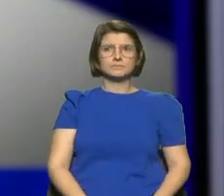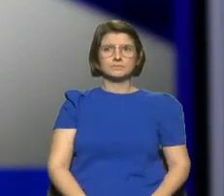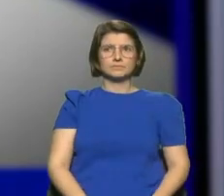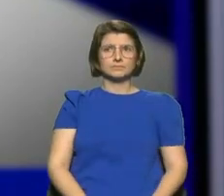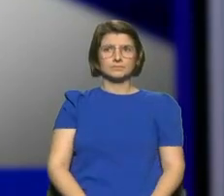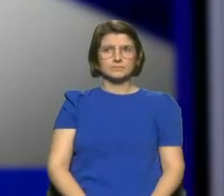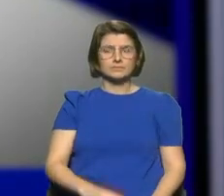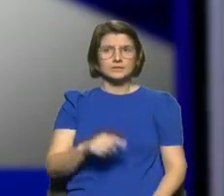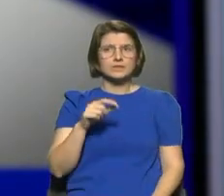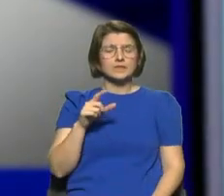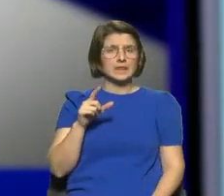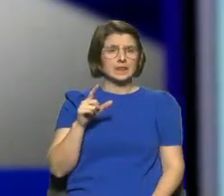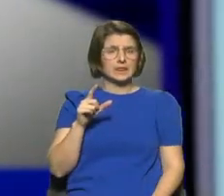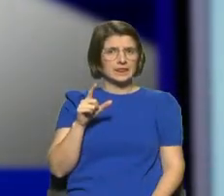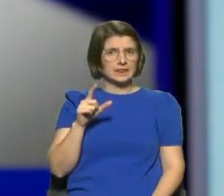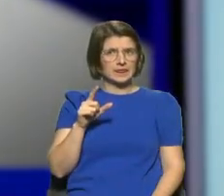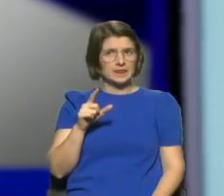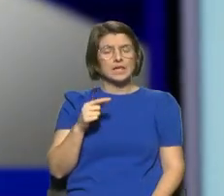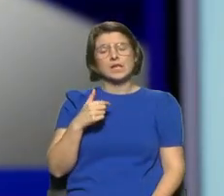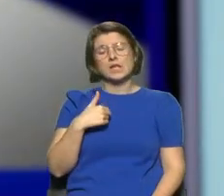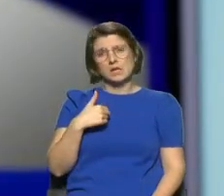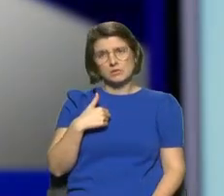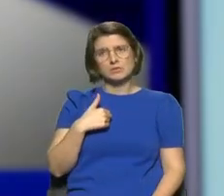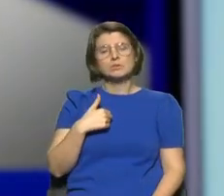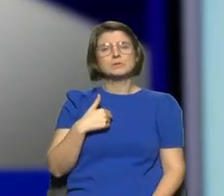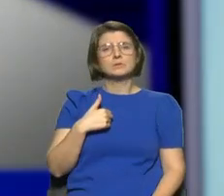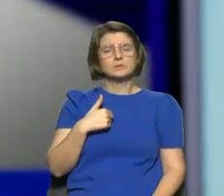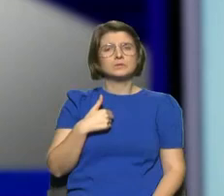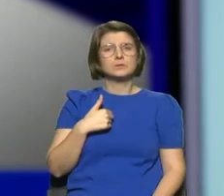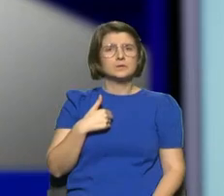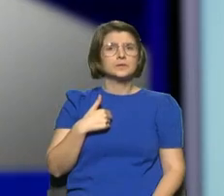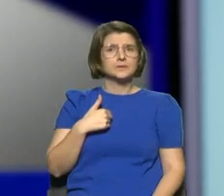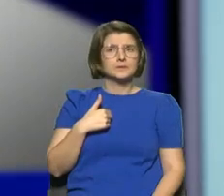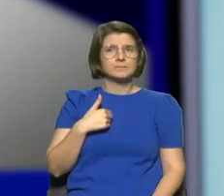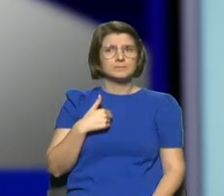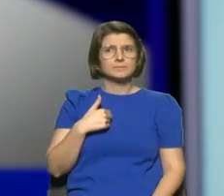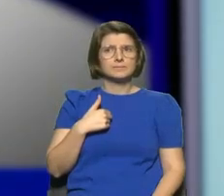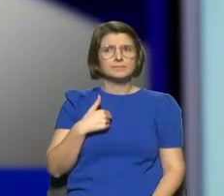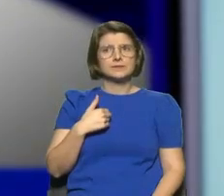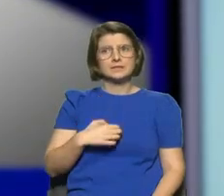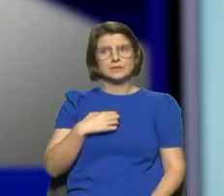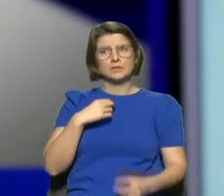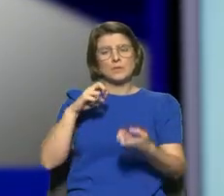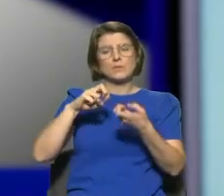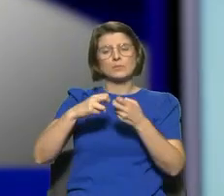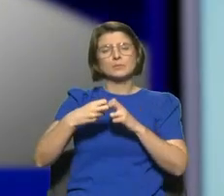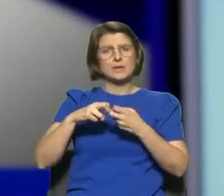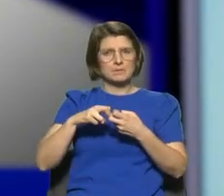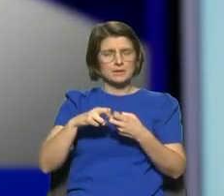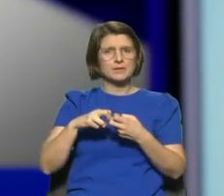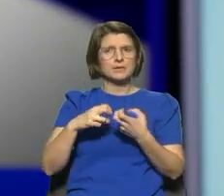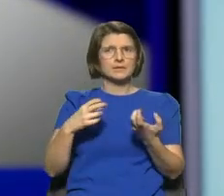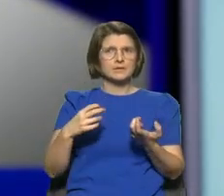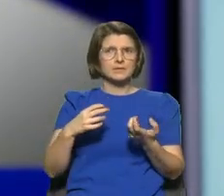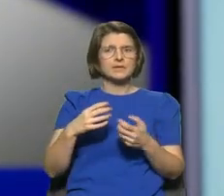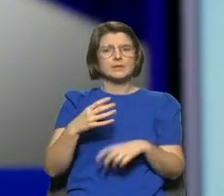e é também um dos que eu considero ser um dos e problemas digamos assim eh da